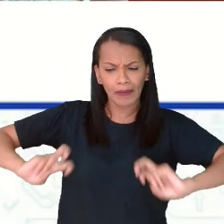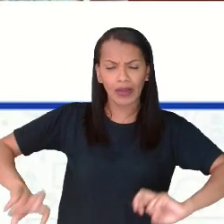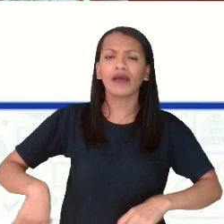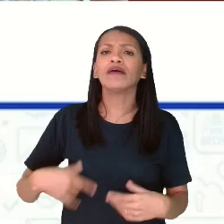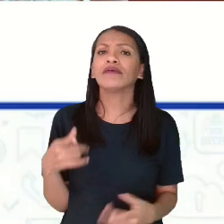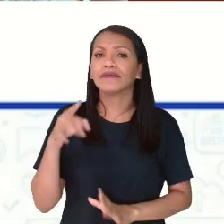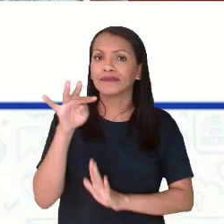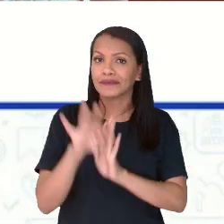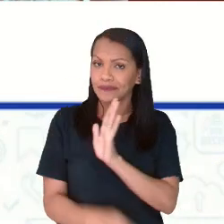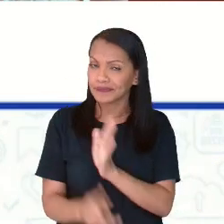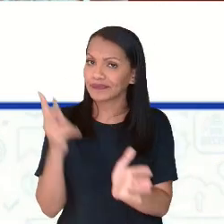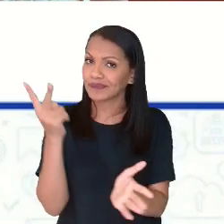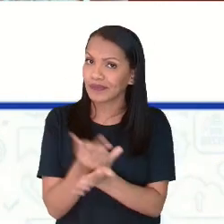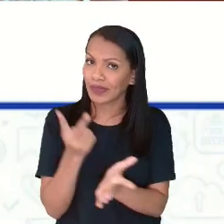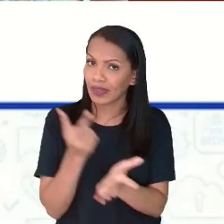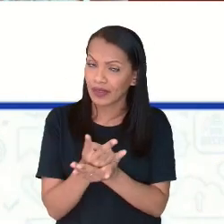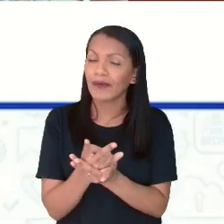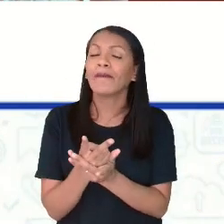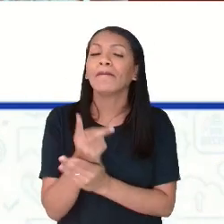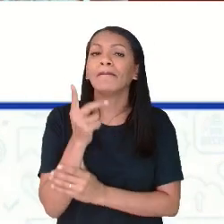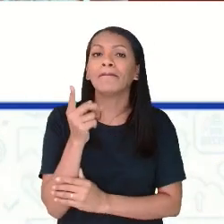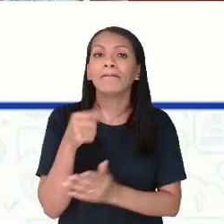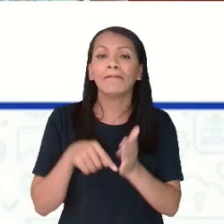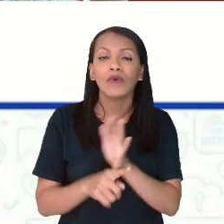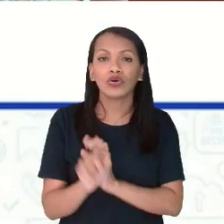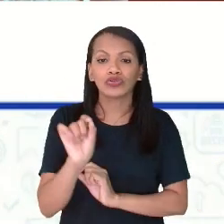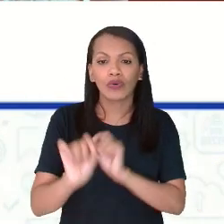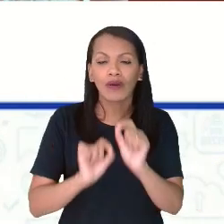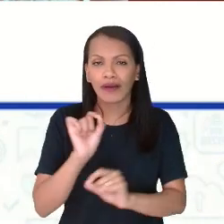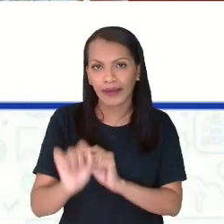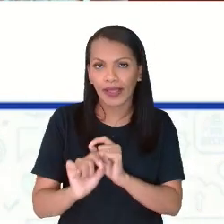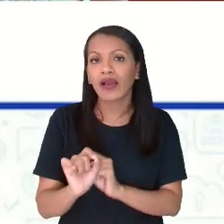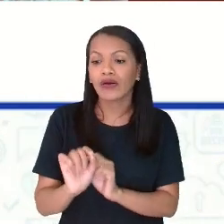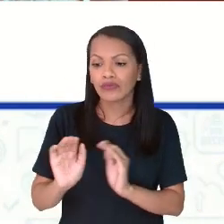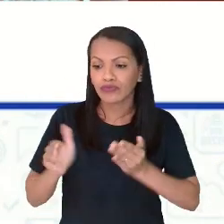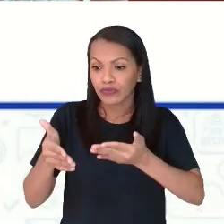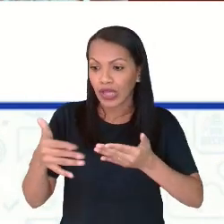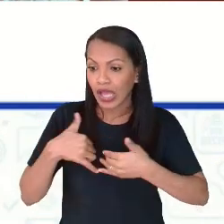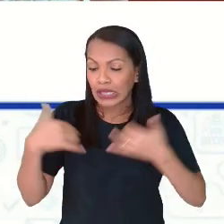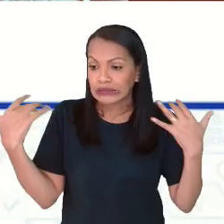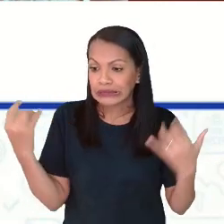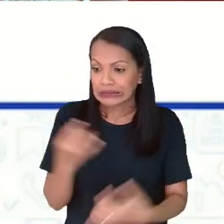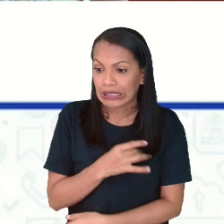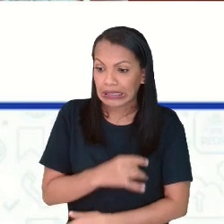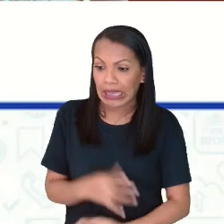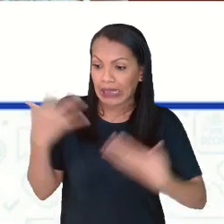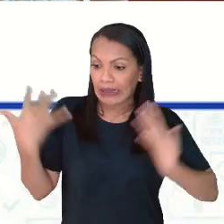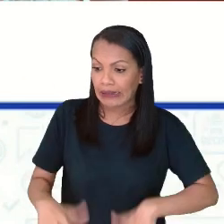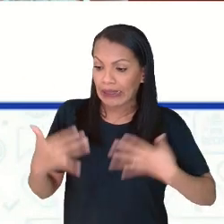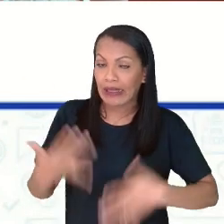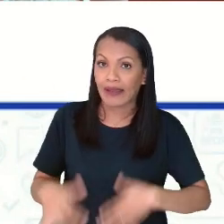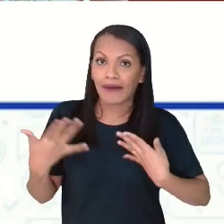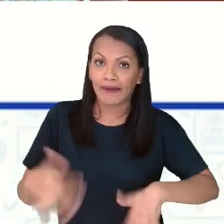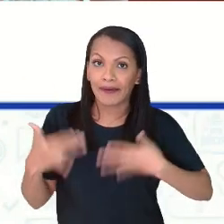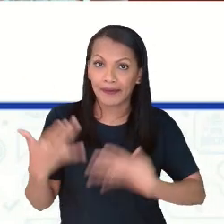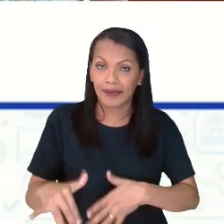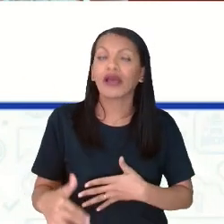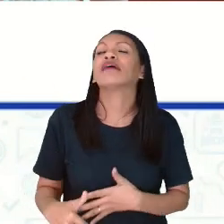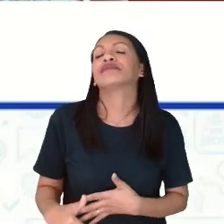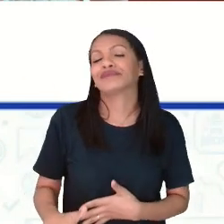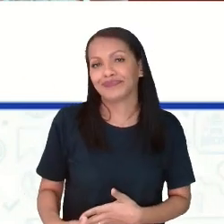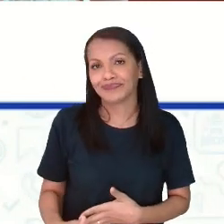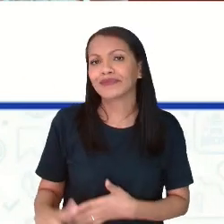sempre apresentam um conflito, ou seja, um momento de tensão que será resolvido no